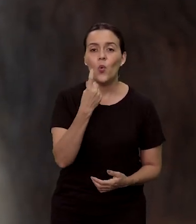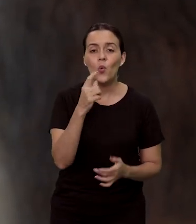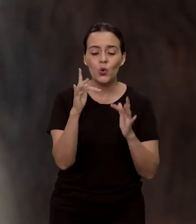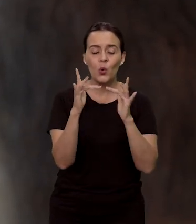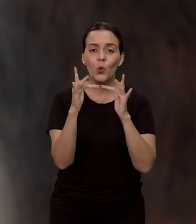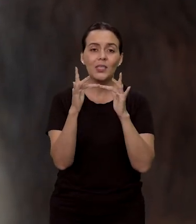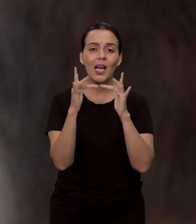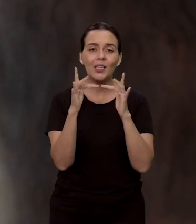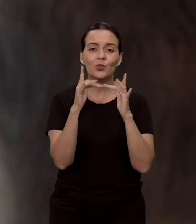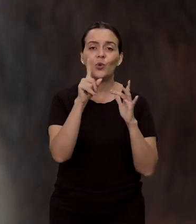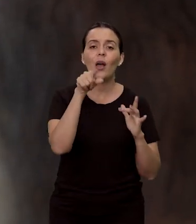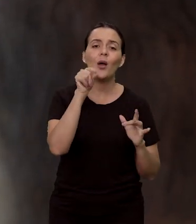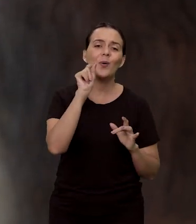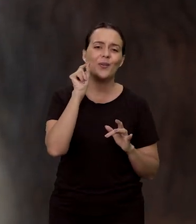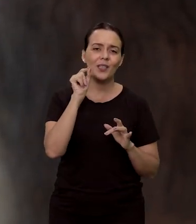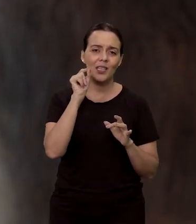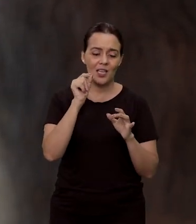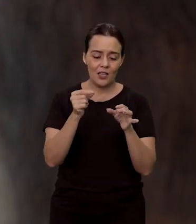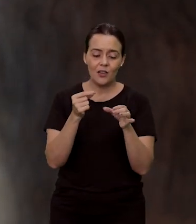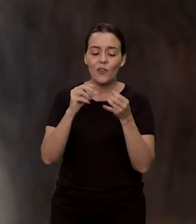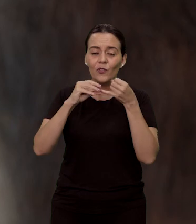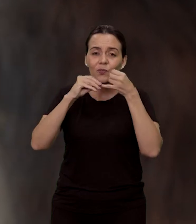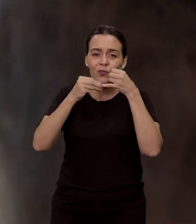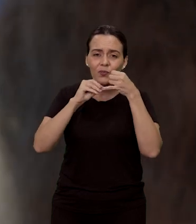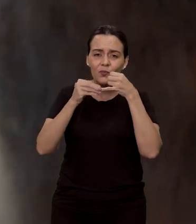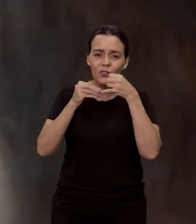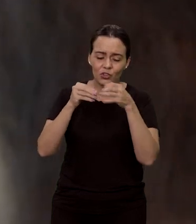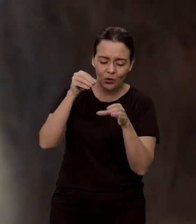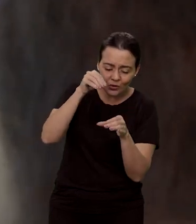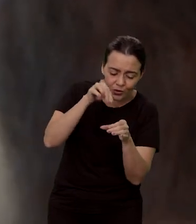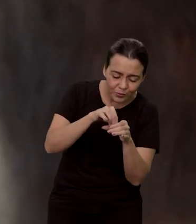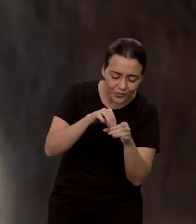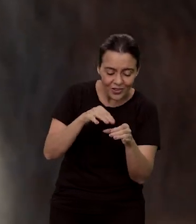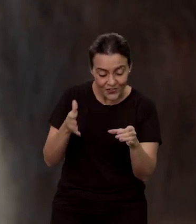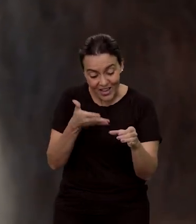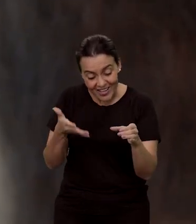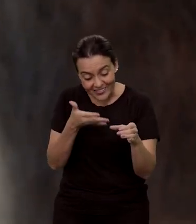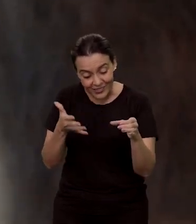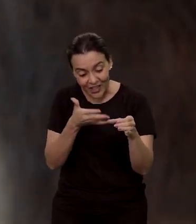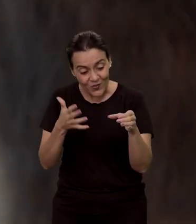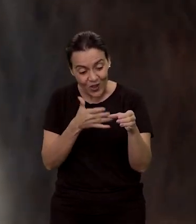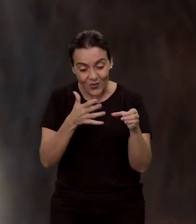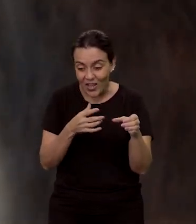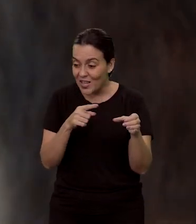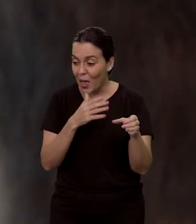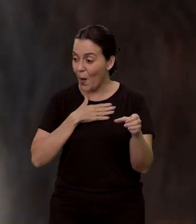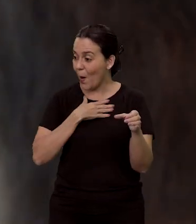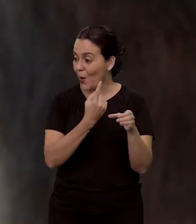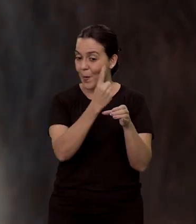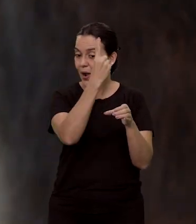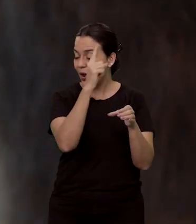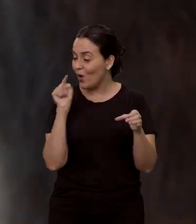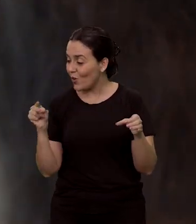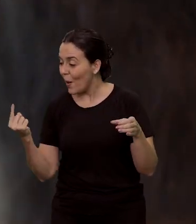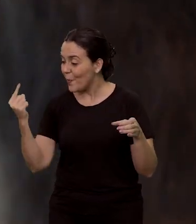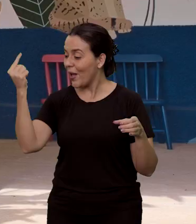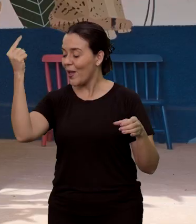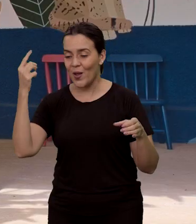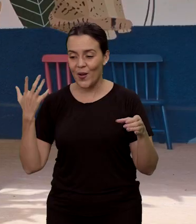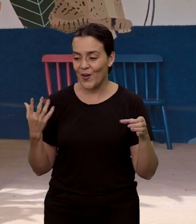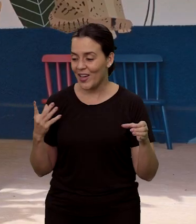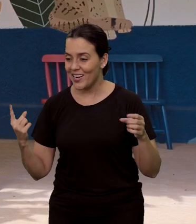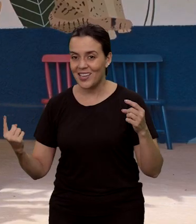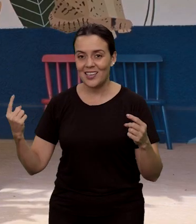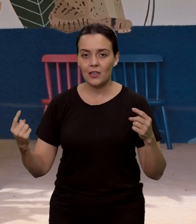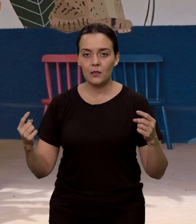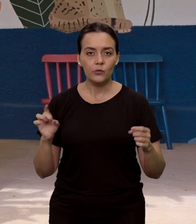único contato que eu tive era, sabe quando você planta feijãozinho, assim, aí você fica, vai feijão, aí fica aquela competição entre os alunos para ver, o meu